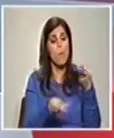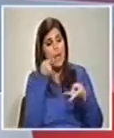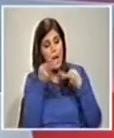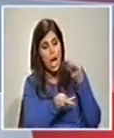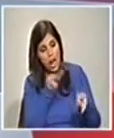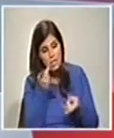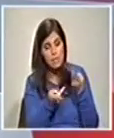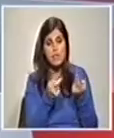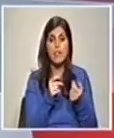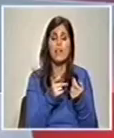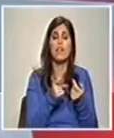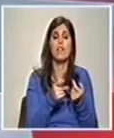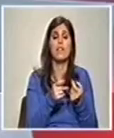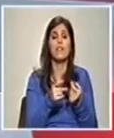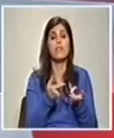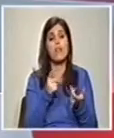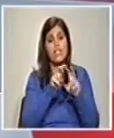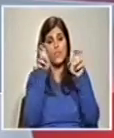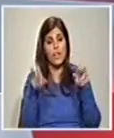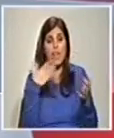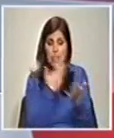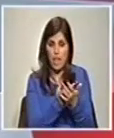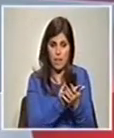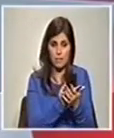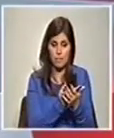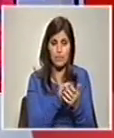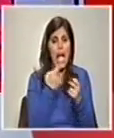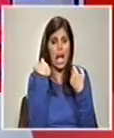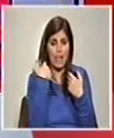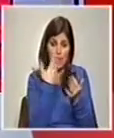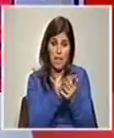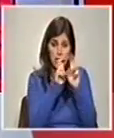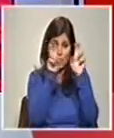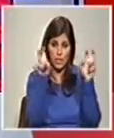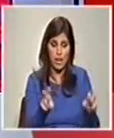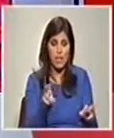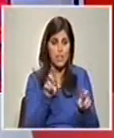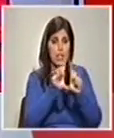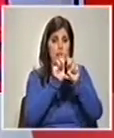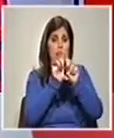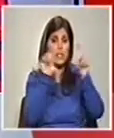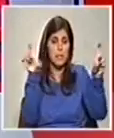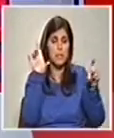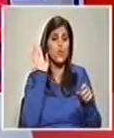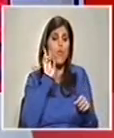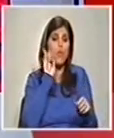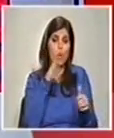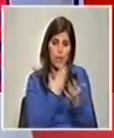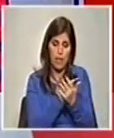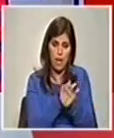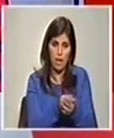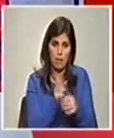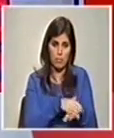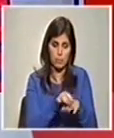é um compromisso temporal... Portanto, a diferença é essa. Há uma certificação das empresas, sim, e um valor que lhes é atribuído por...